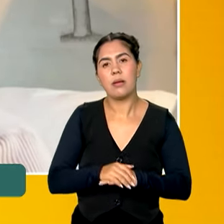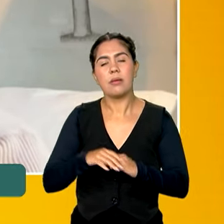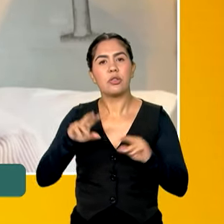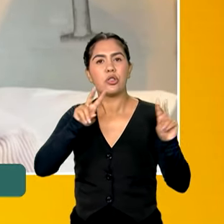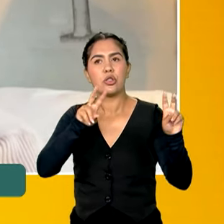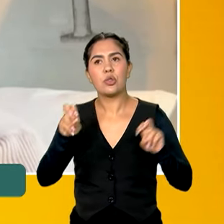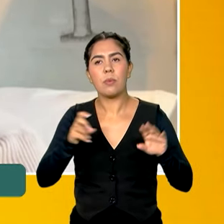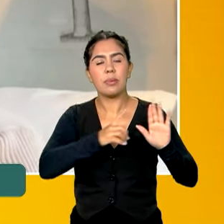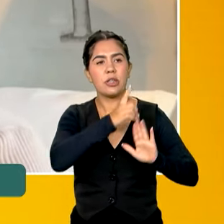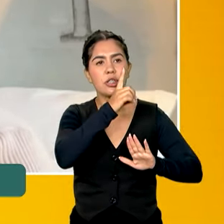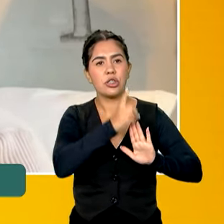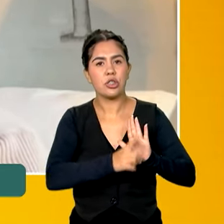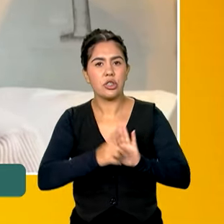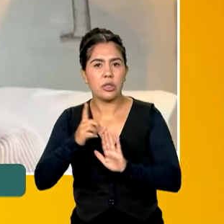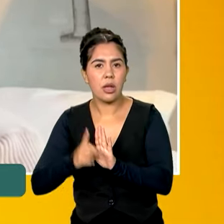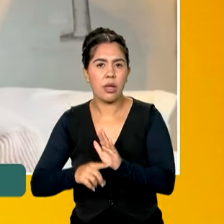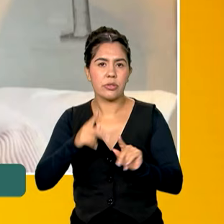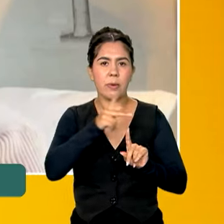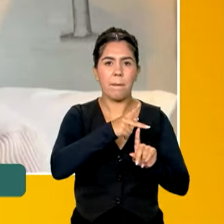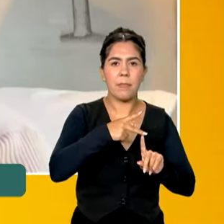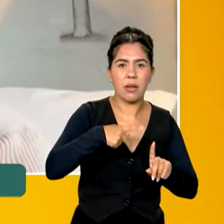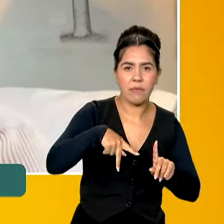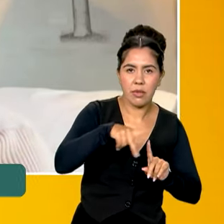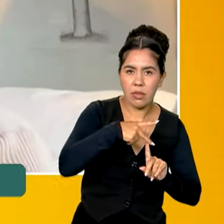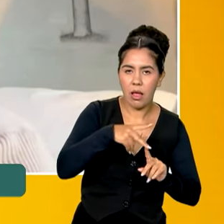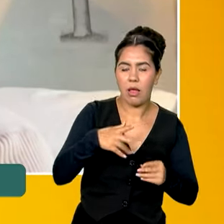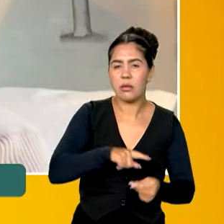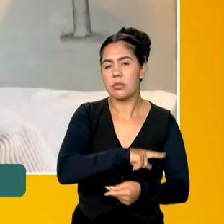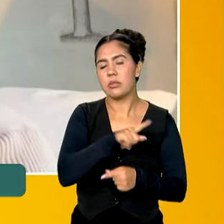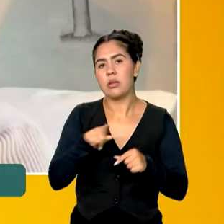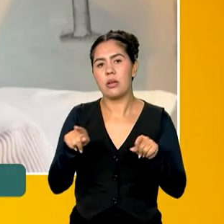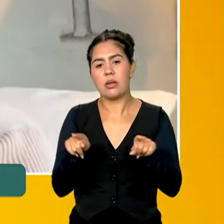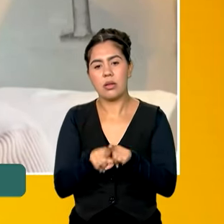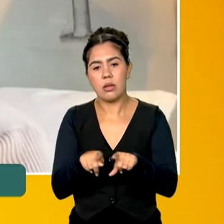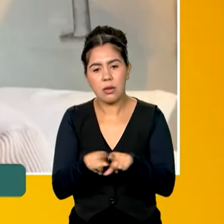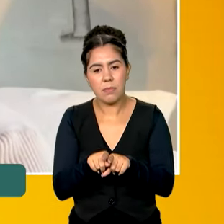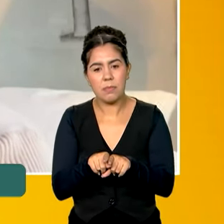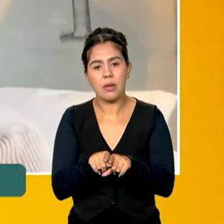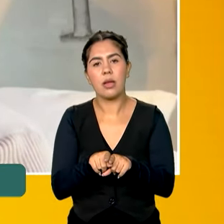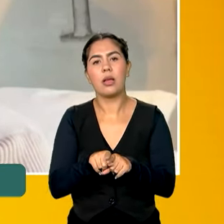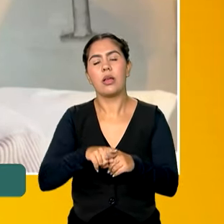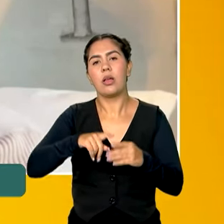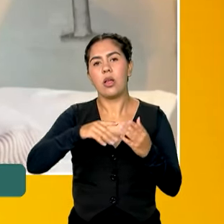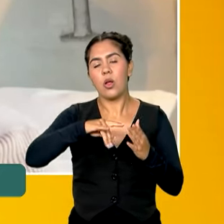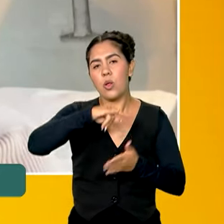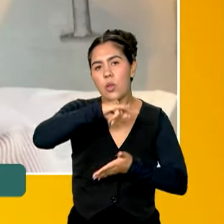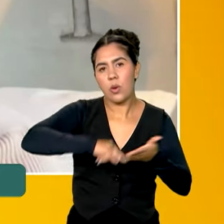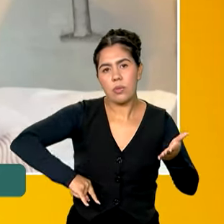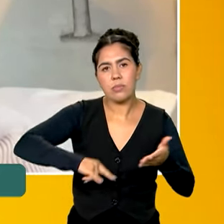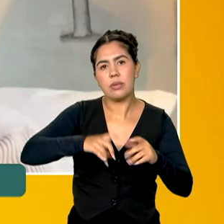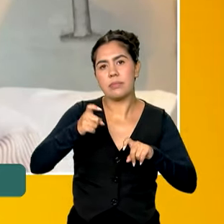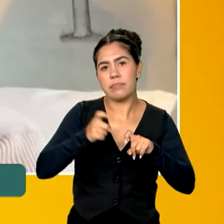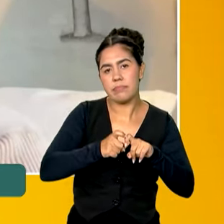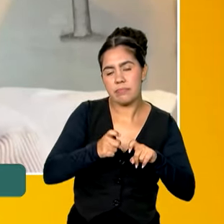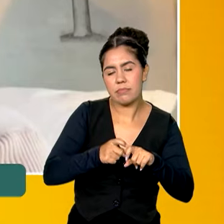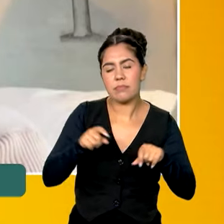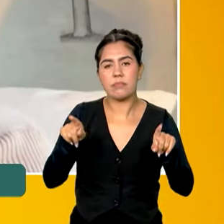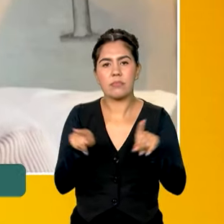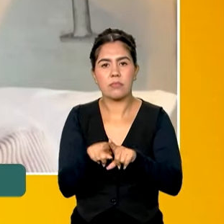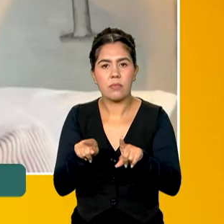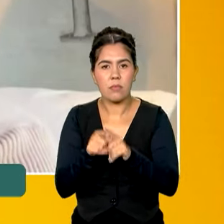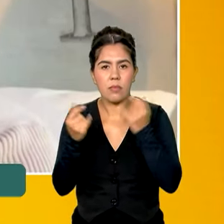direitos previdenciários e outros direitos. Prontuários médicos, mapas que ainda